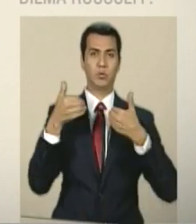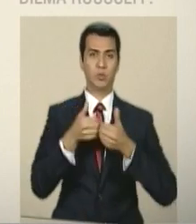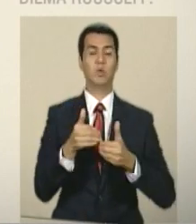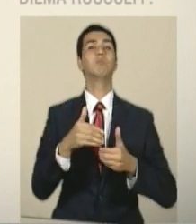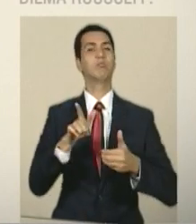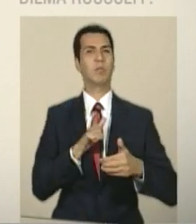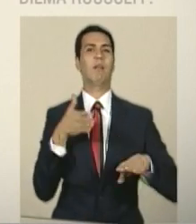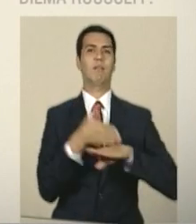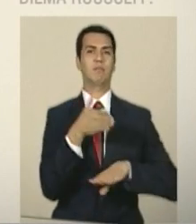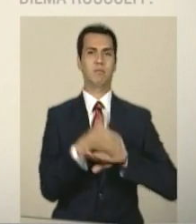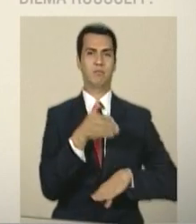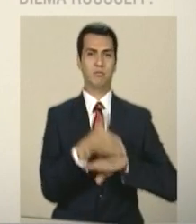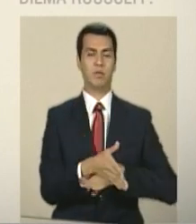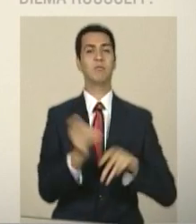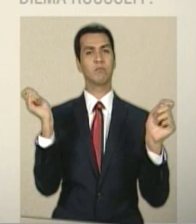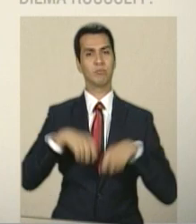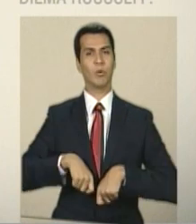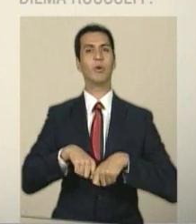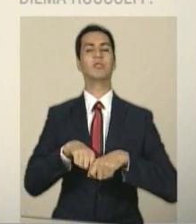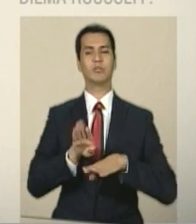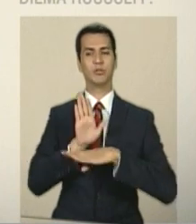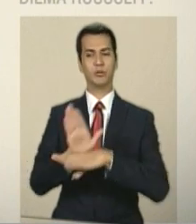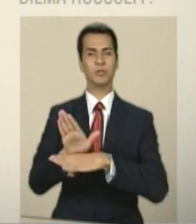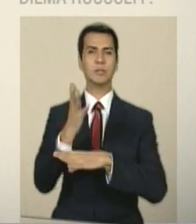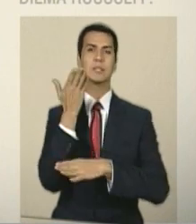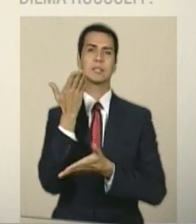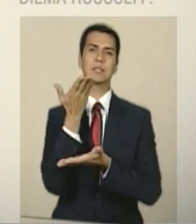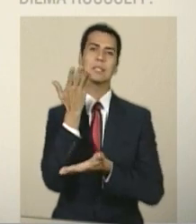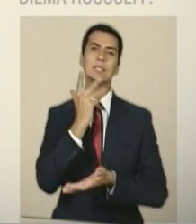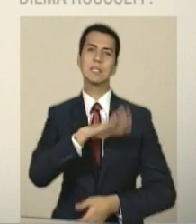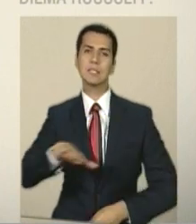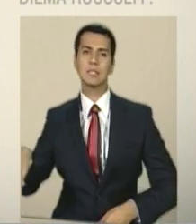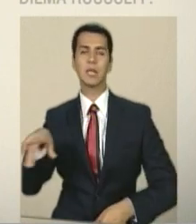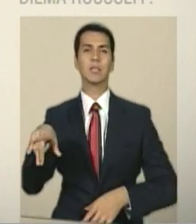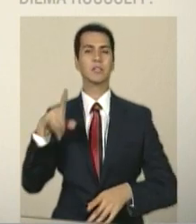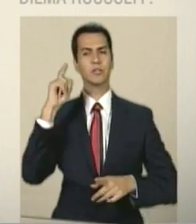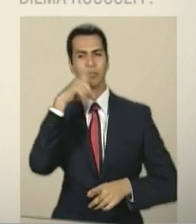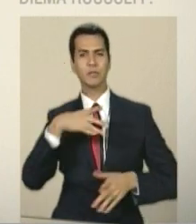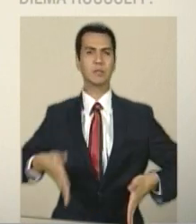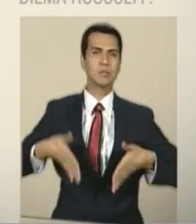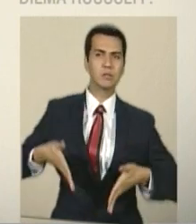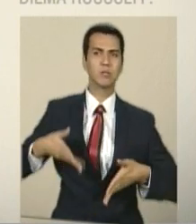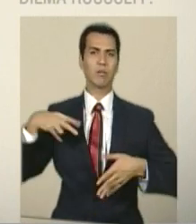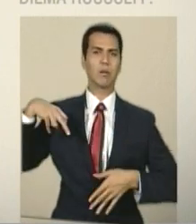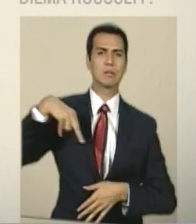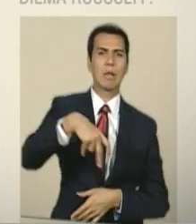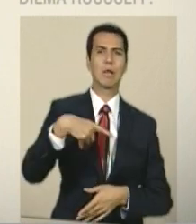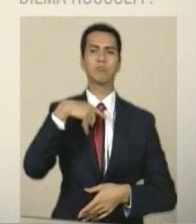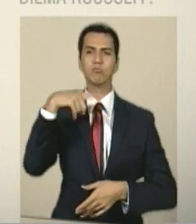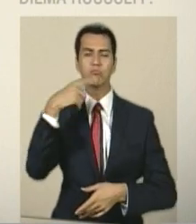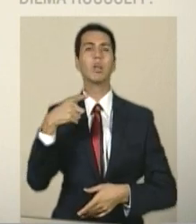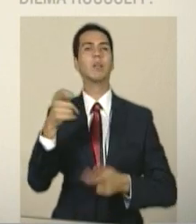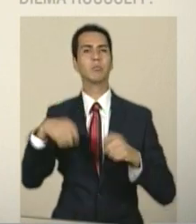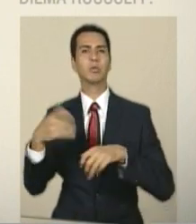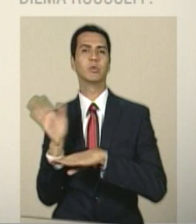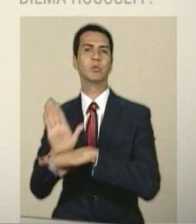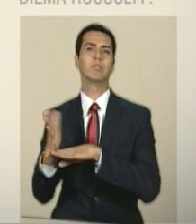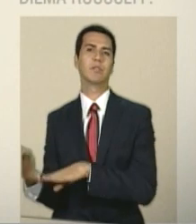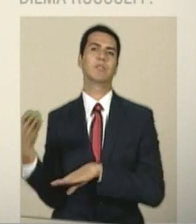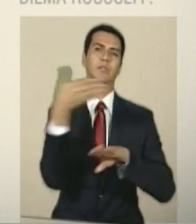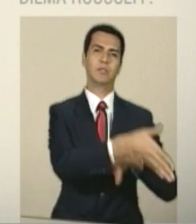levar para a escola aquelas crianças que têm dificuldade de locomoção também vamos equipar